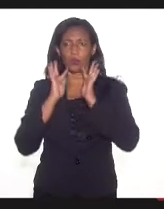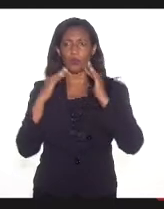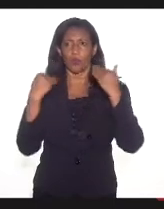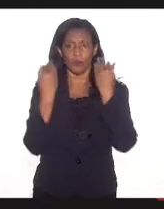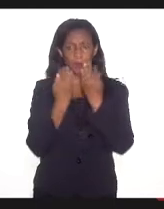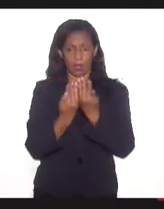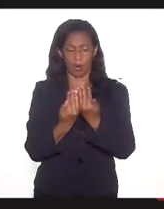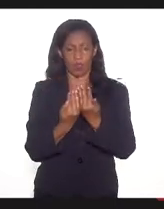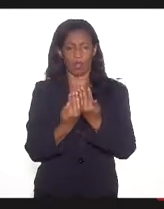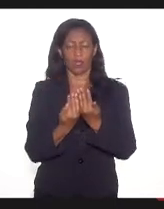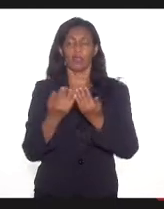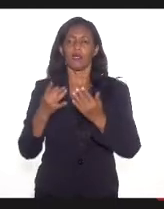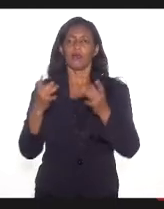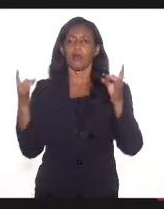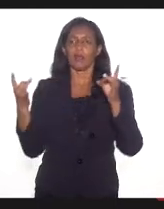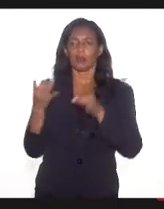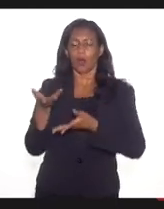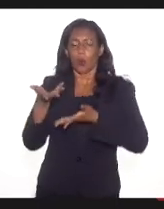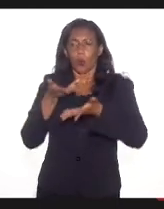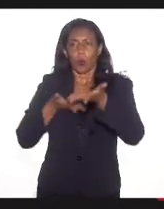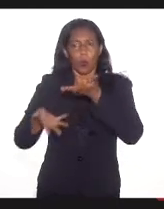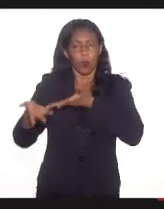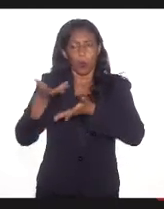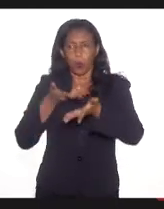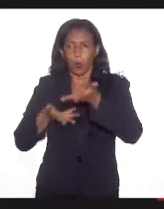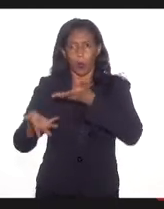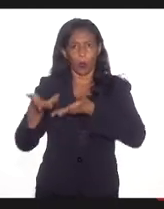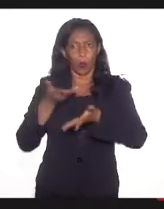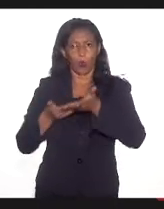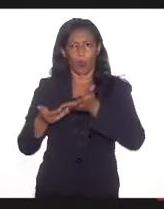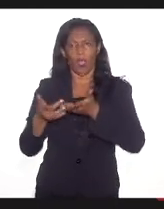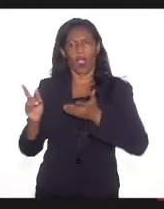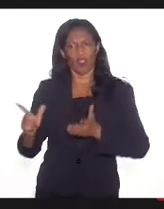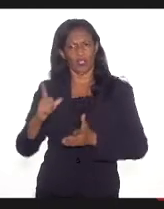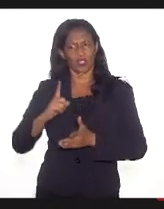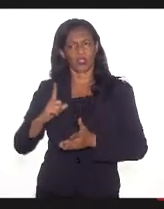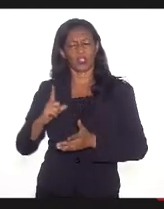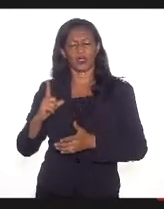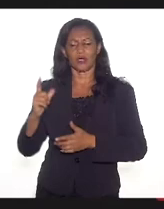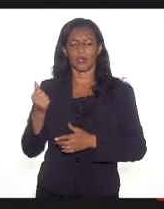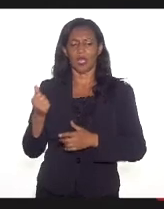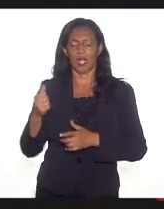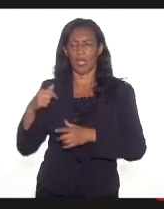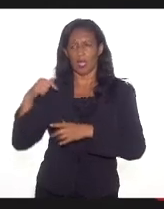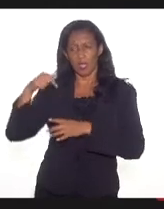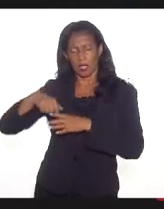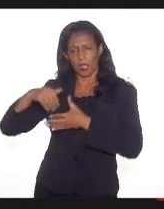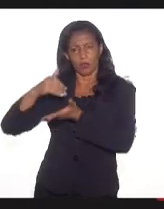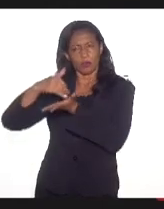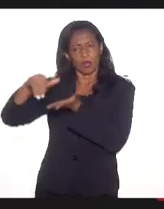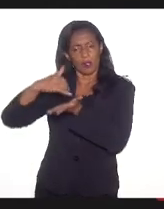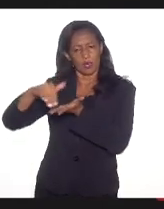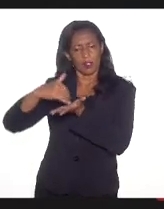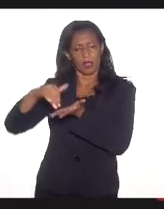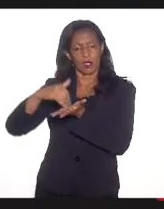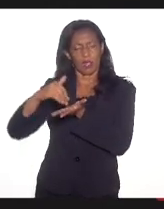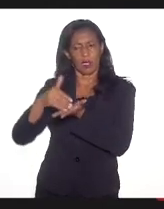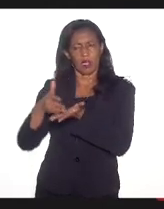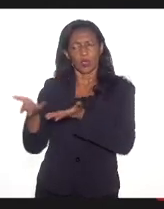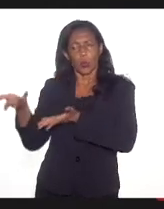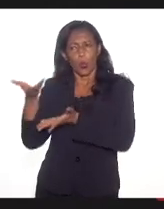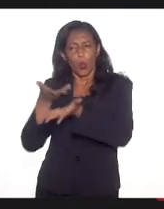que vai estar cooperado. A gente criou uma superintendência na nossa Secretaria de